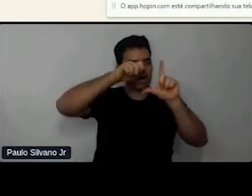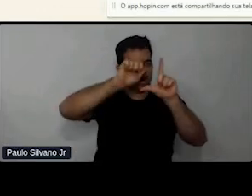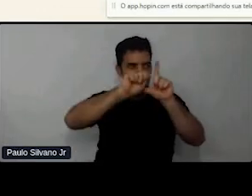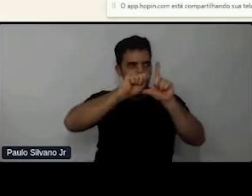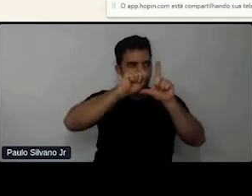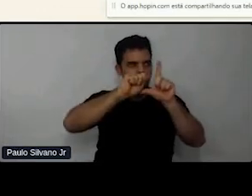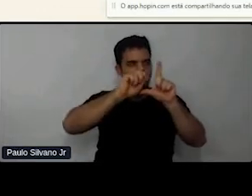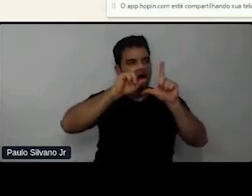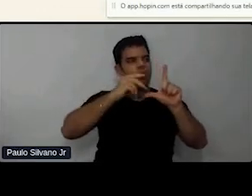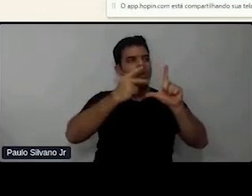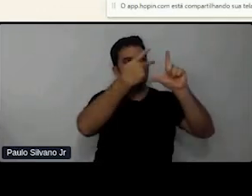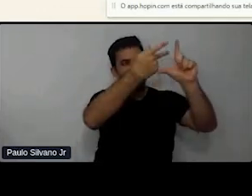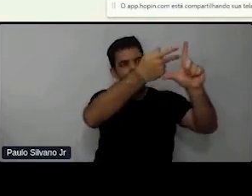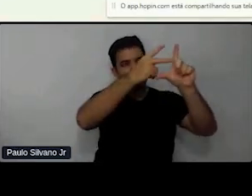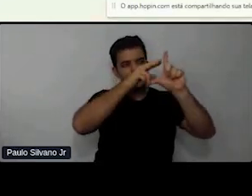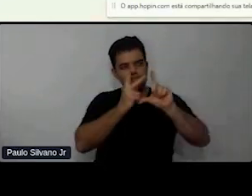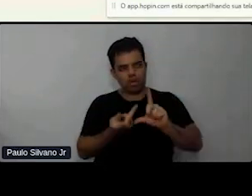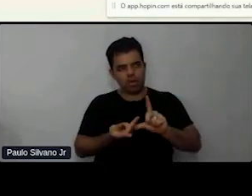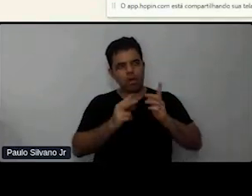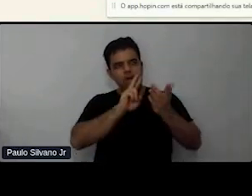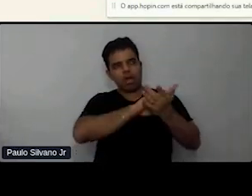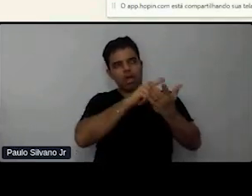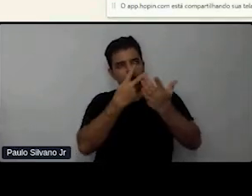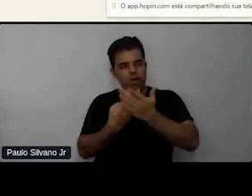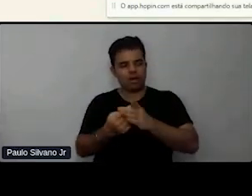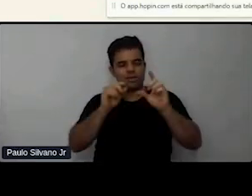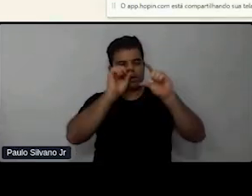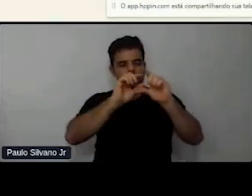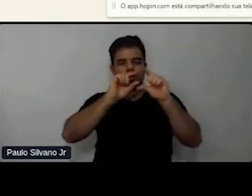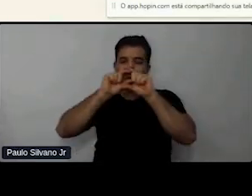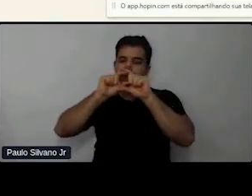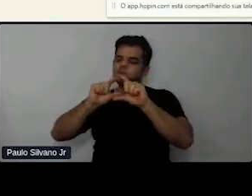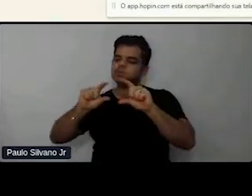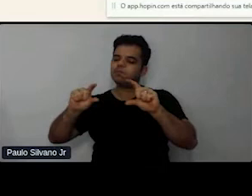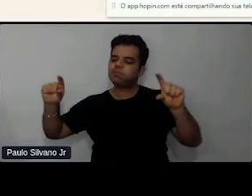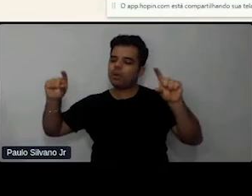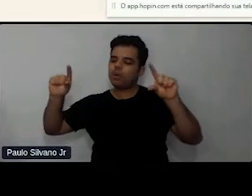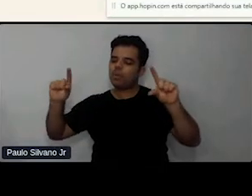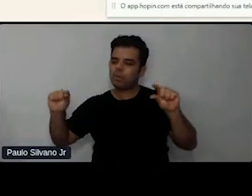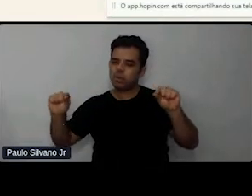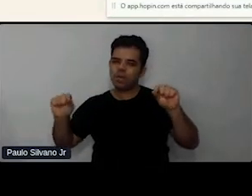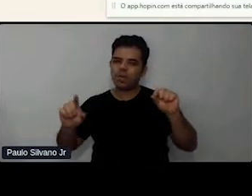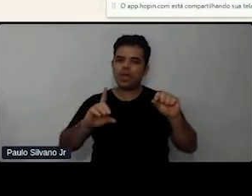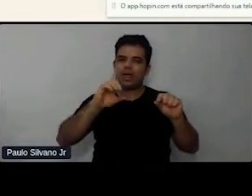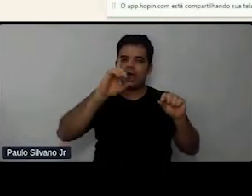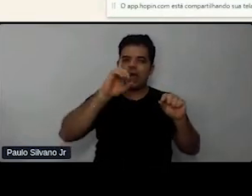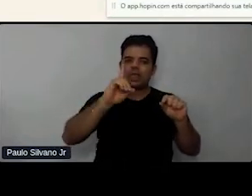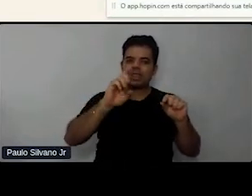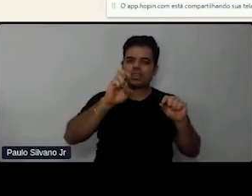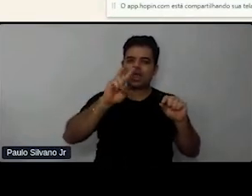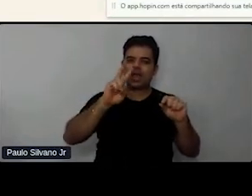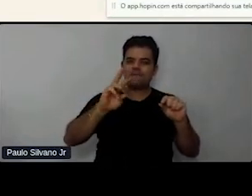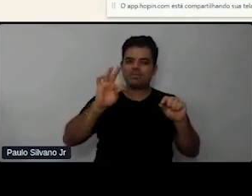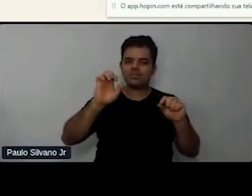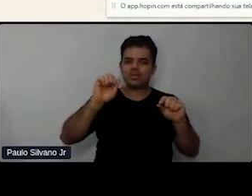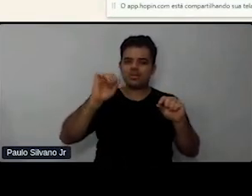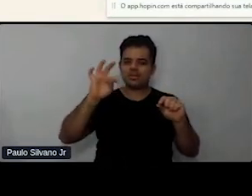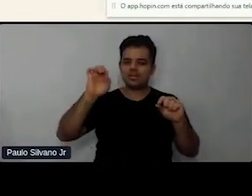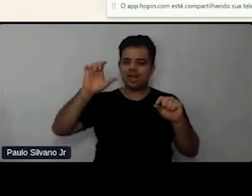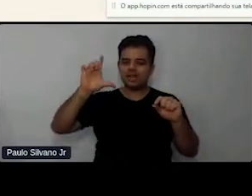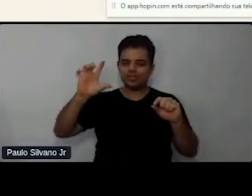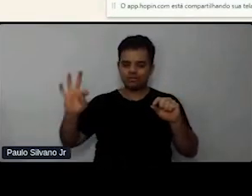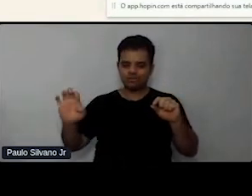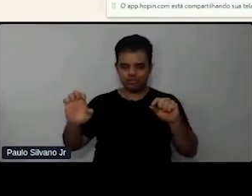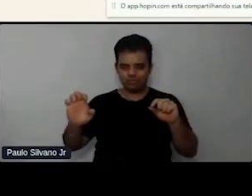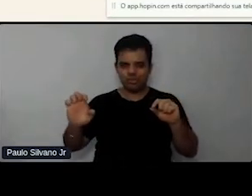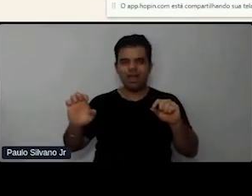tradução de ambos os idiomas. Ao lado, o texto, né, dizendo Dev Translate. A gente provavelmente vai alterar esse